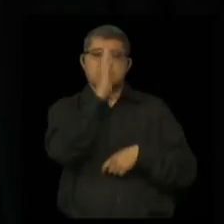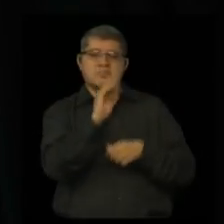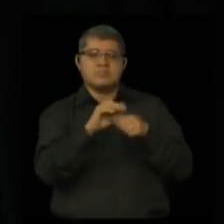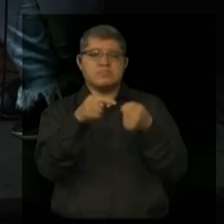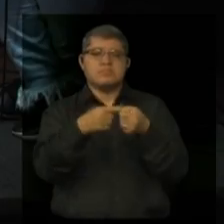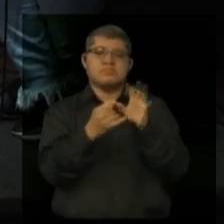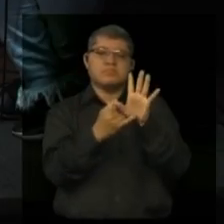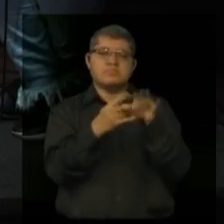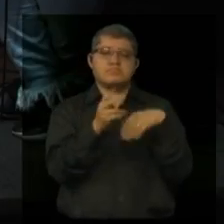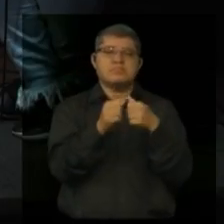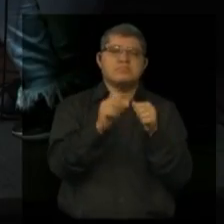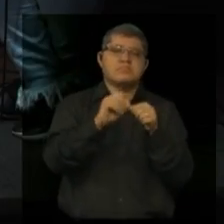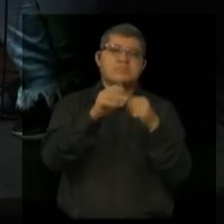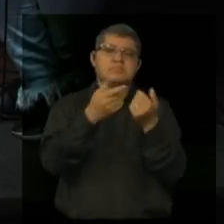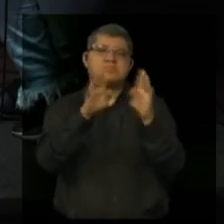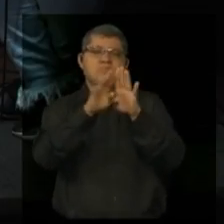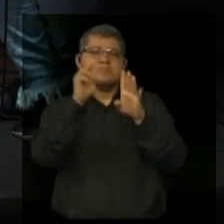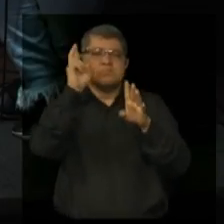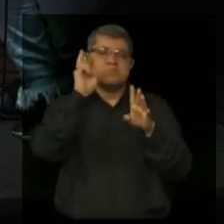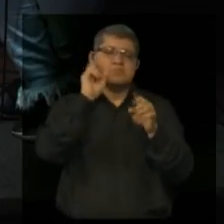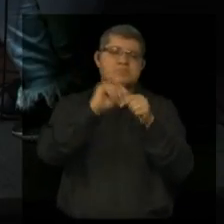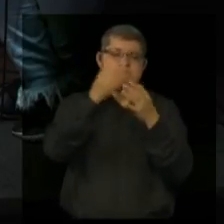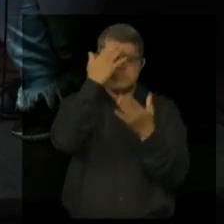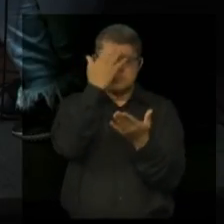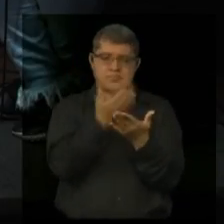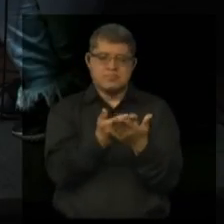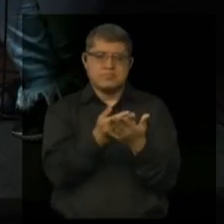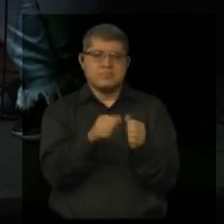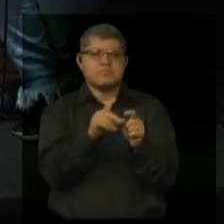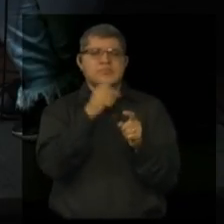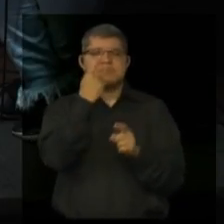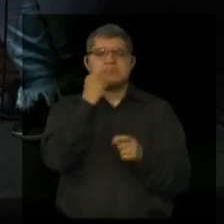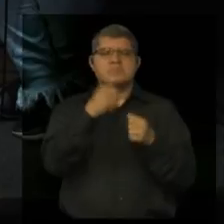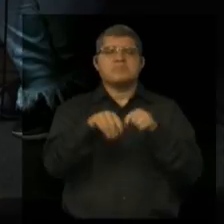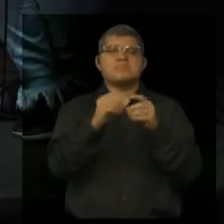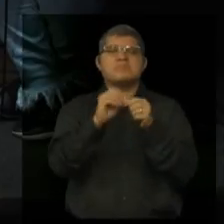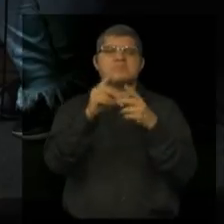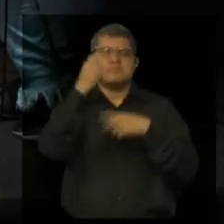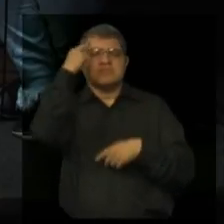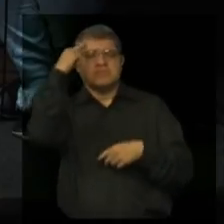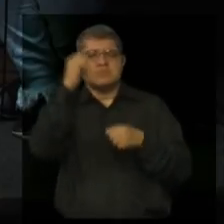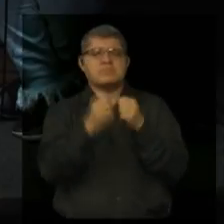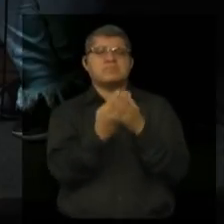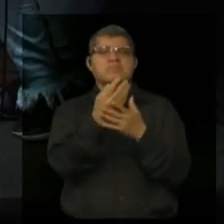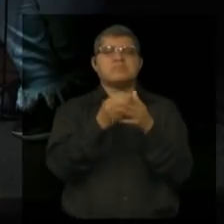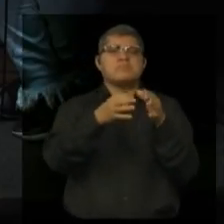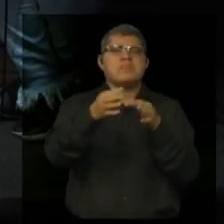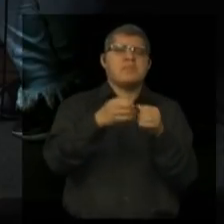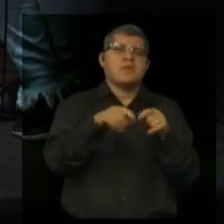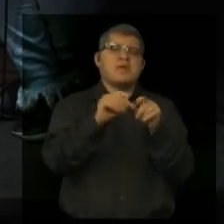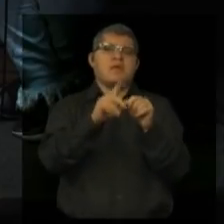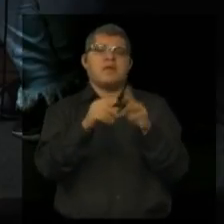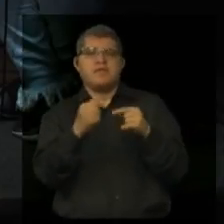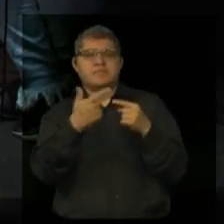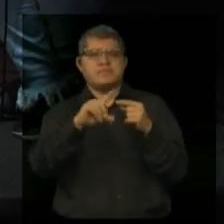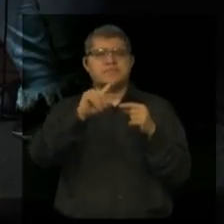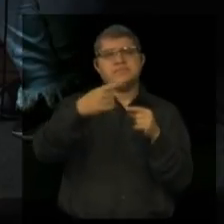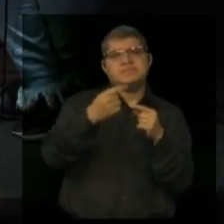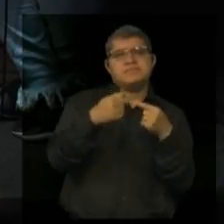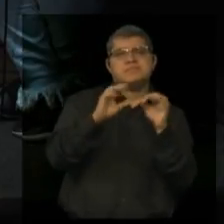para Camaçari e fez shows memoráveis aqui, eu acredito, né? Me fale um pouquinho de como foi a ideia de criar esse projeto e se ele ainda vai ter